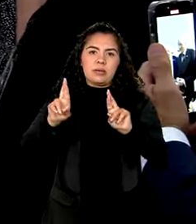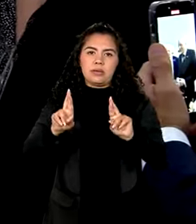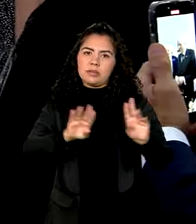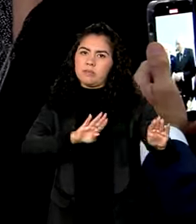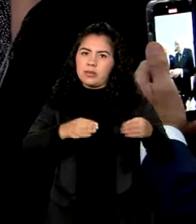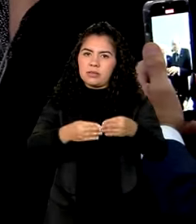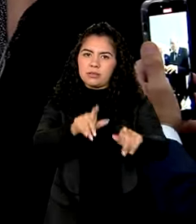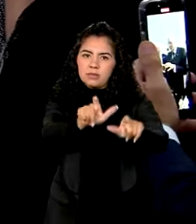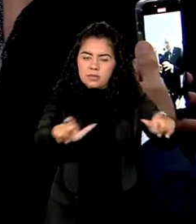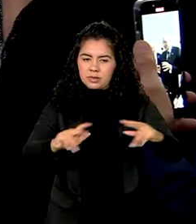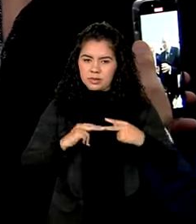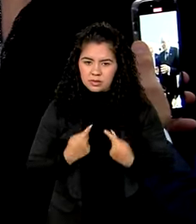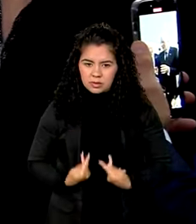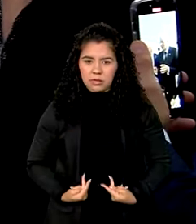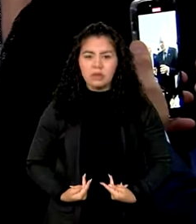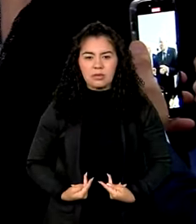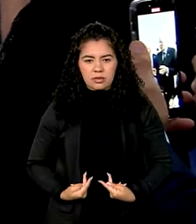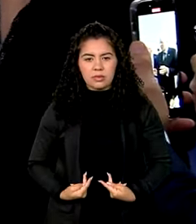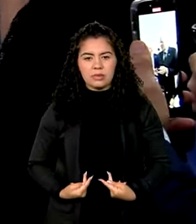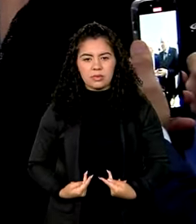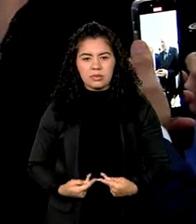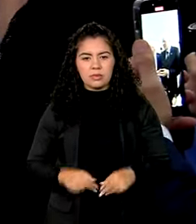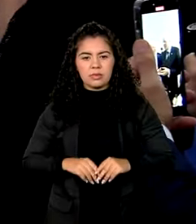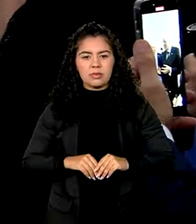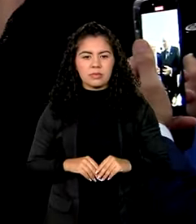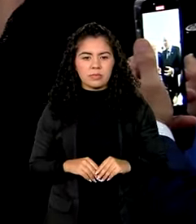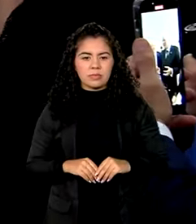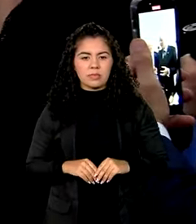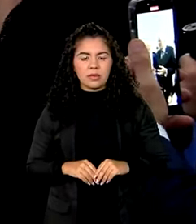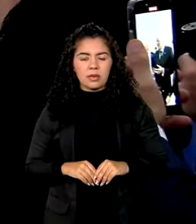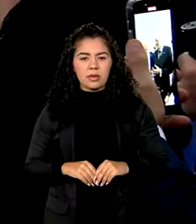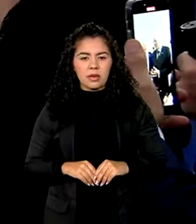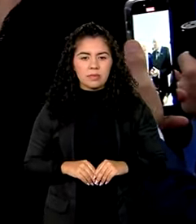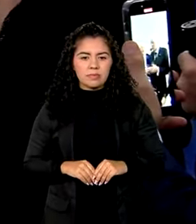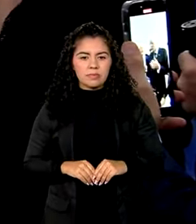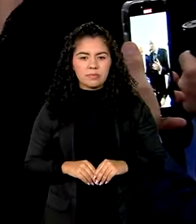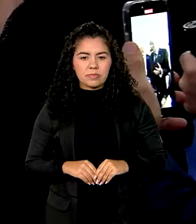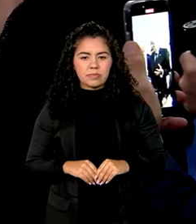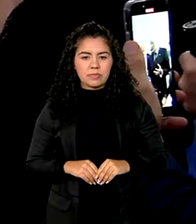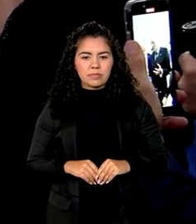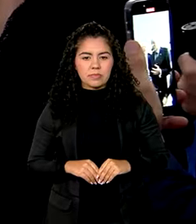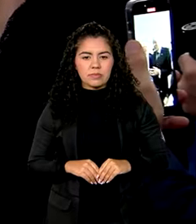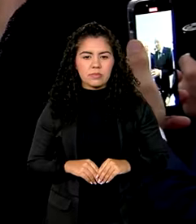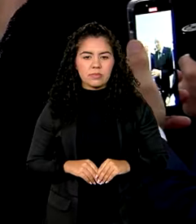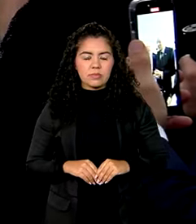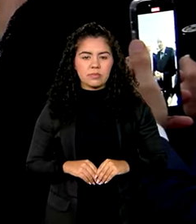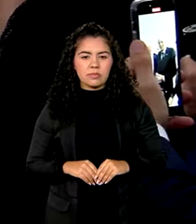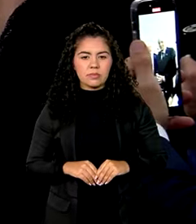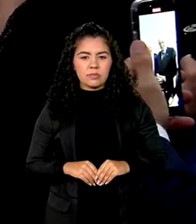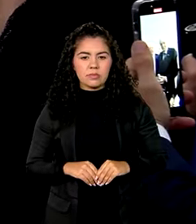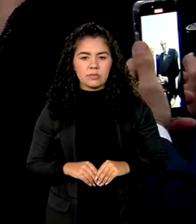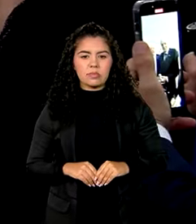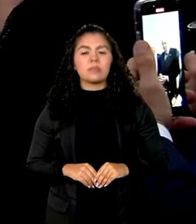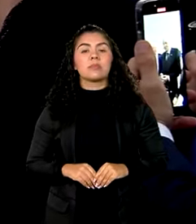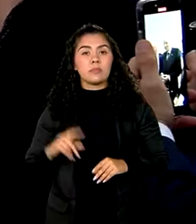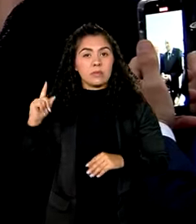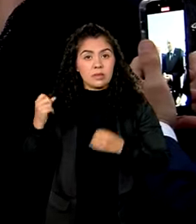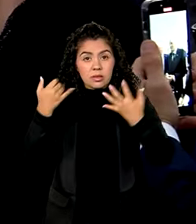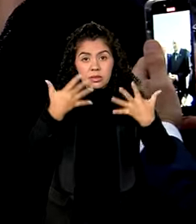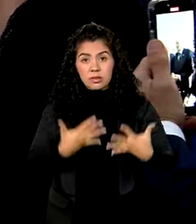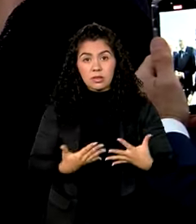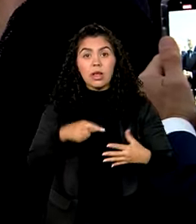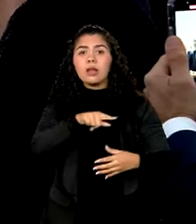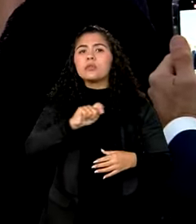humanidade. E questo si innesta su un legame tra Brasil e Italia fortissimo. Isso se baseia